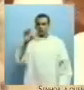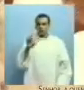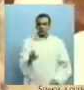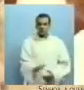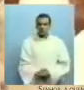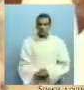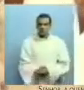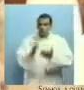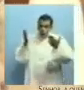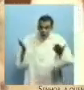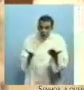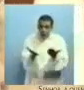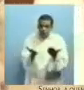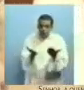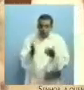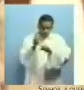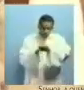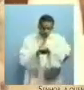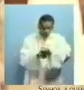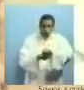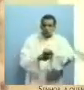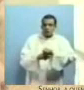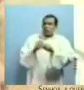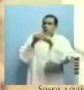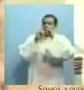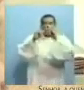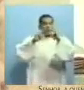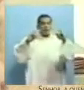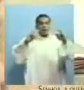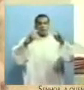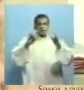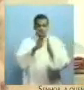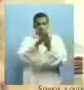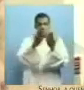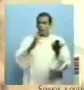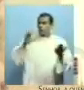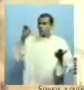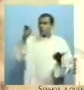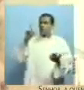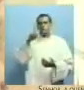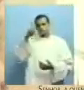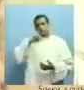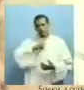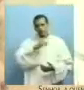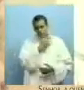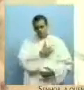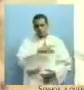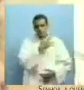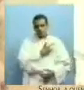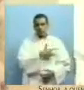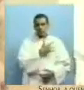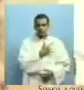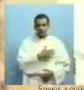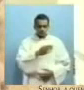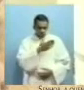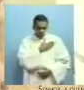Neste momento em que vou expor em público tua palavra, que a tua misericórdia me preceda e interiormente